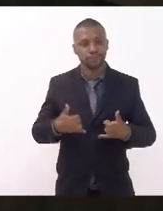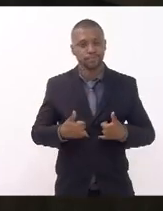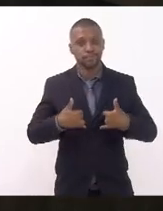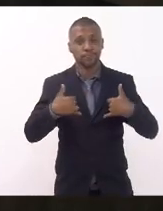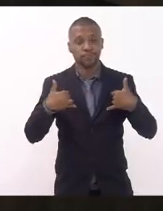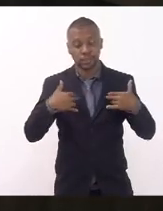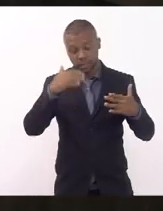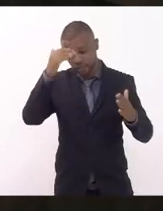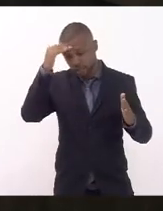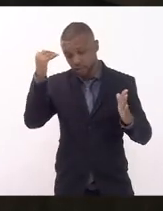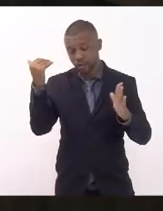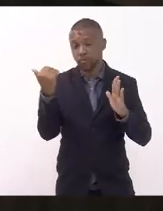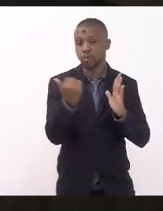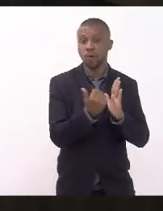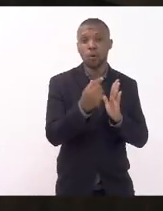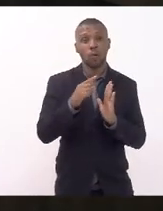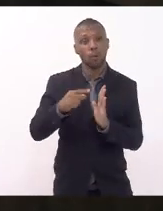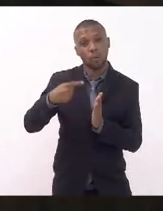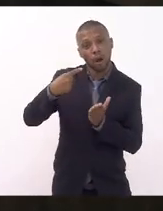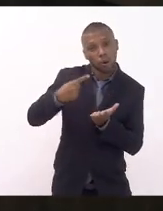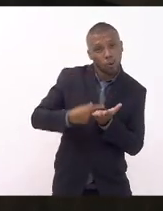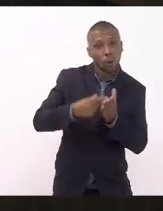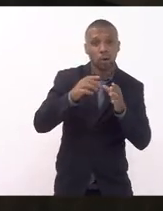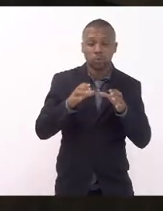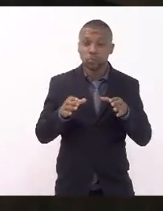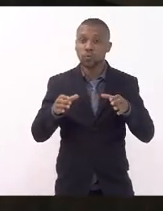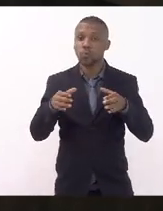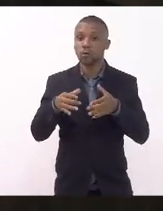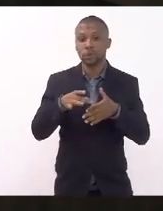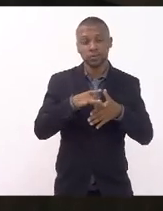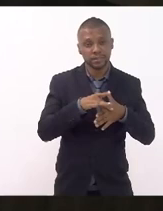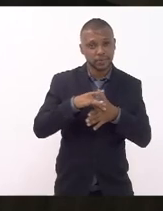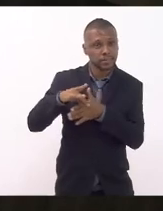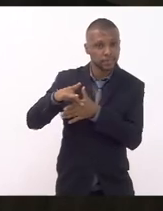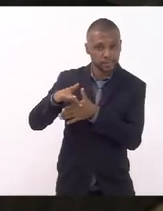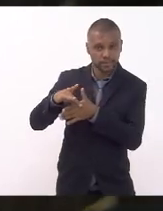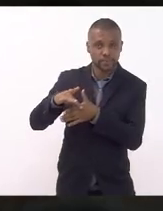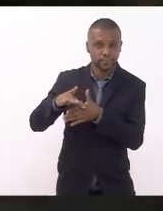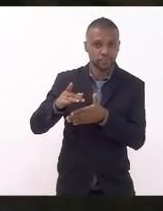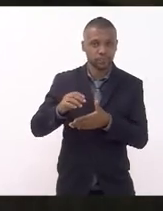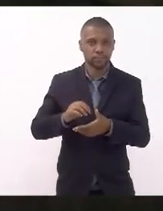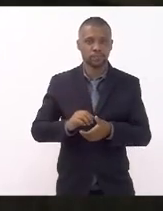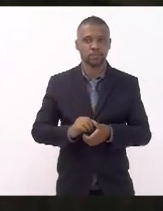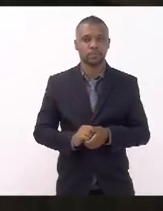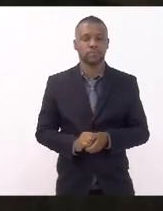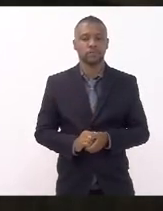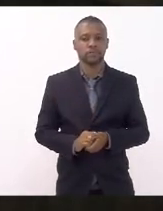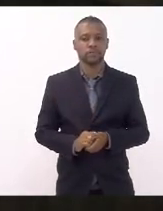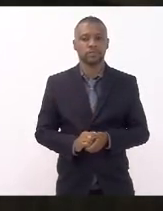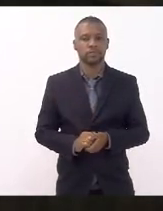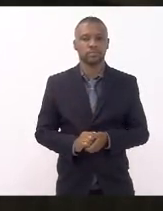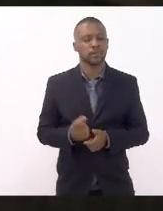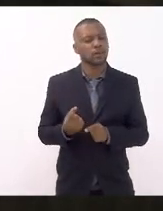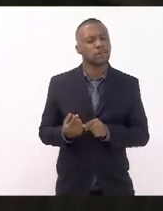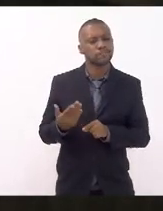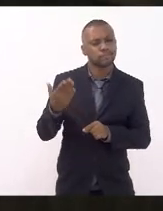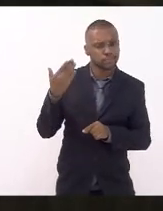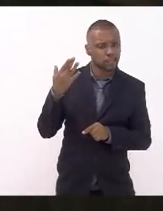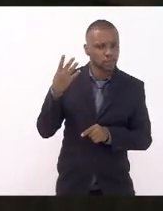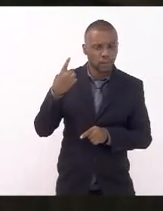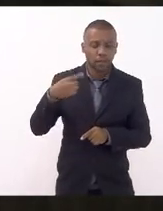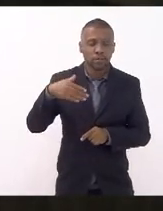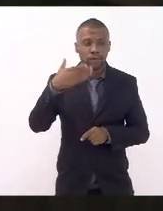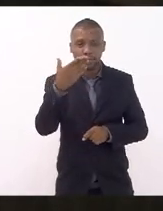honrou o acordo do Colégio de Líderes, quando Vossa Excelência